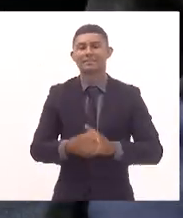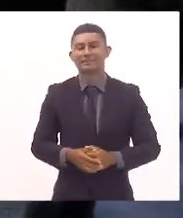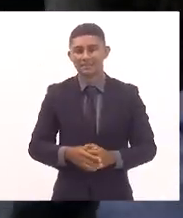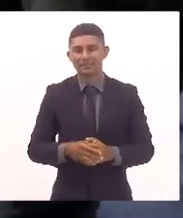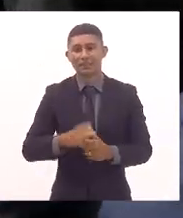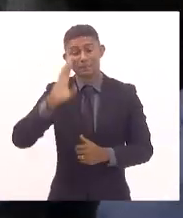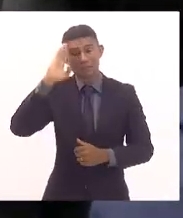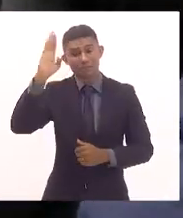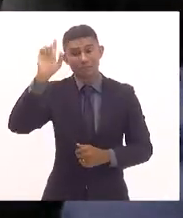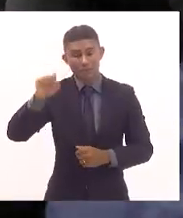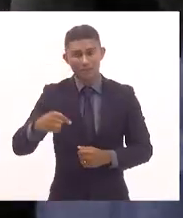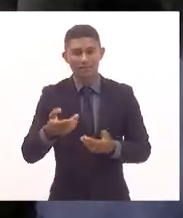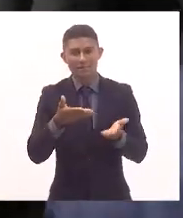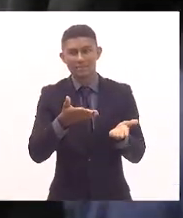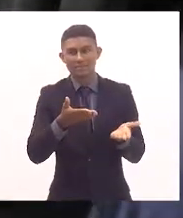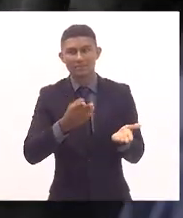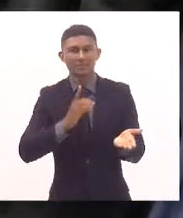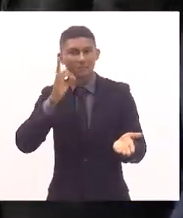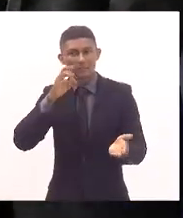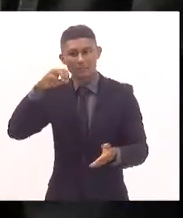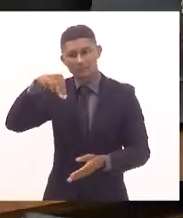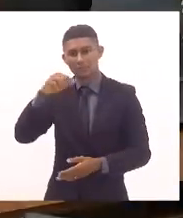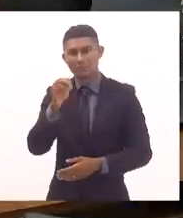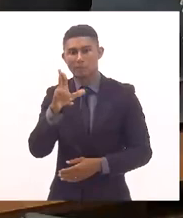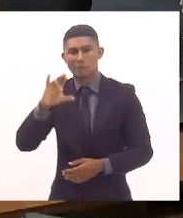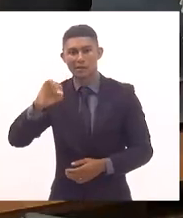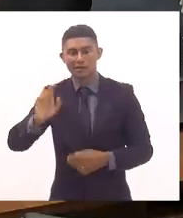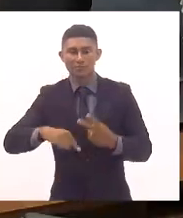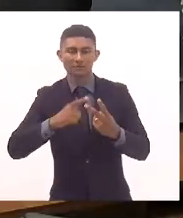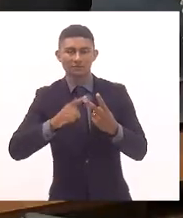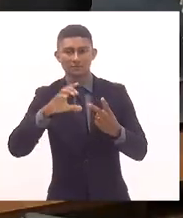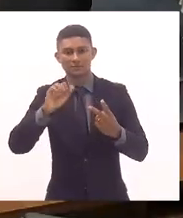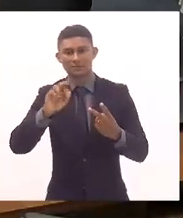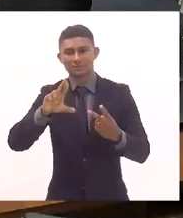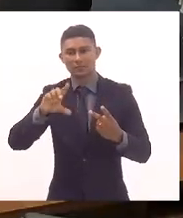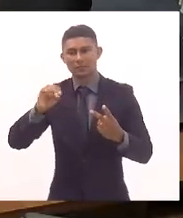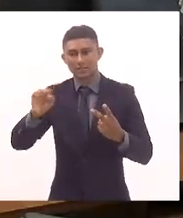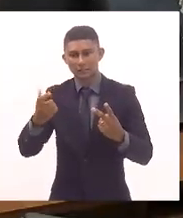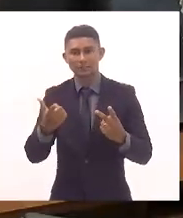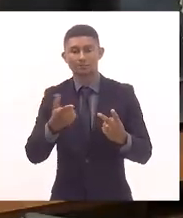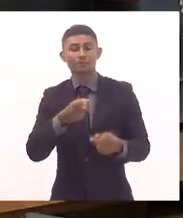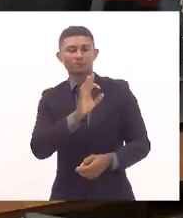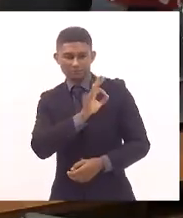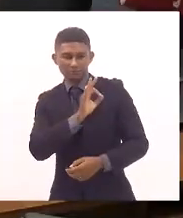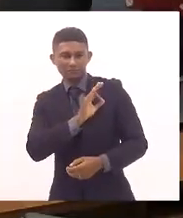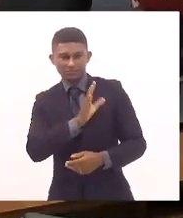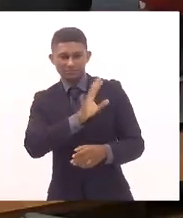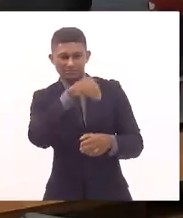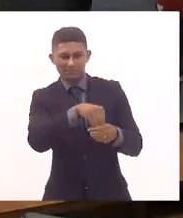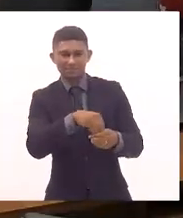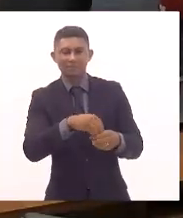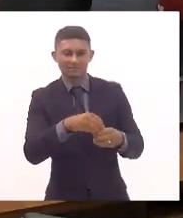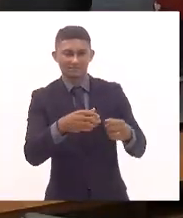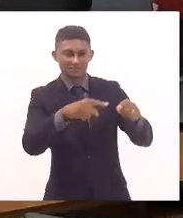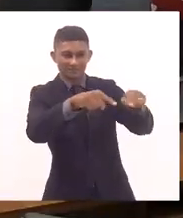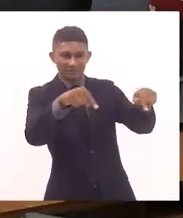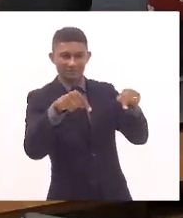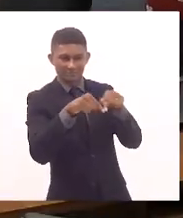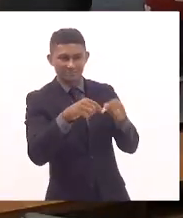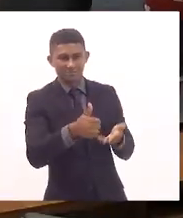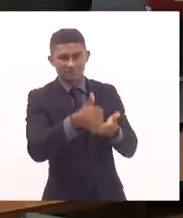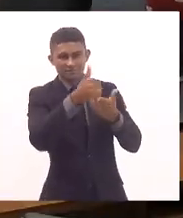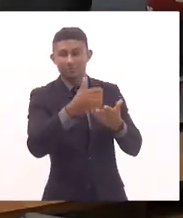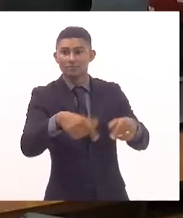do gabinete do deputado Márcio Gualberto, do deputado Carlos Augusto, a todos os policiais do gabinete do deputado Carlos Augusto, a doutora Gisela,